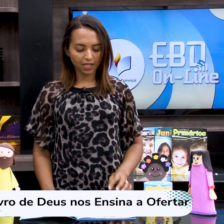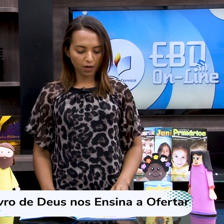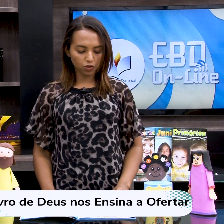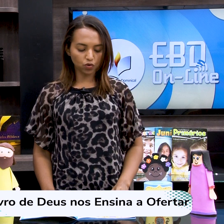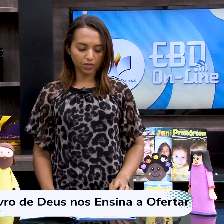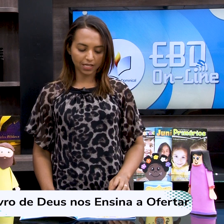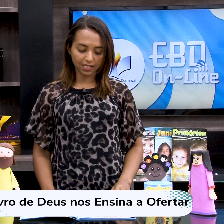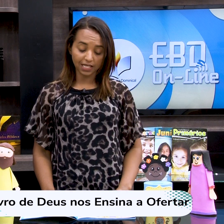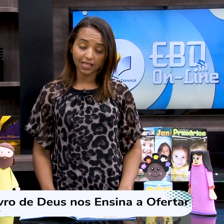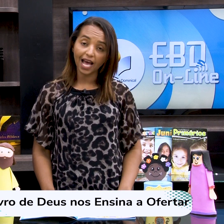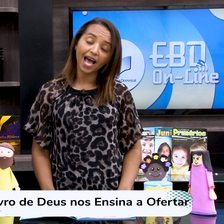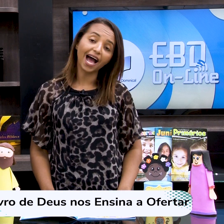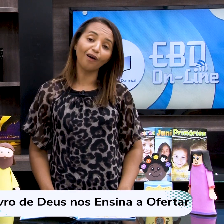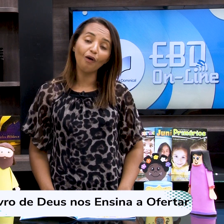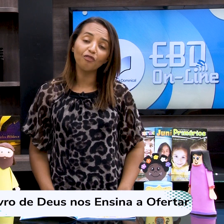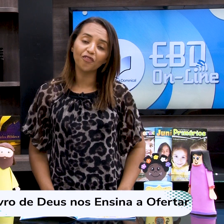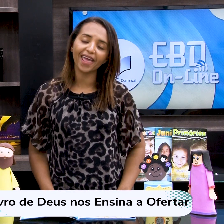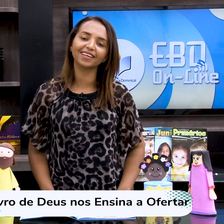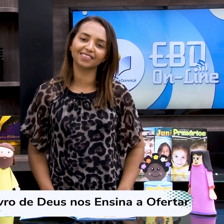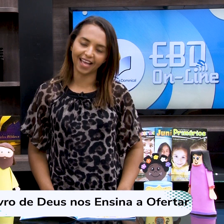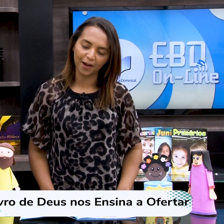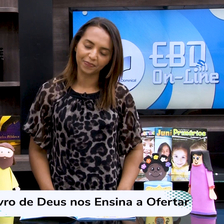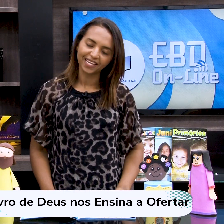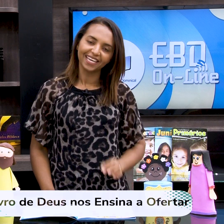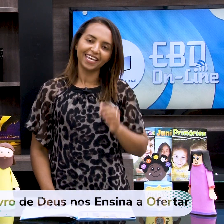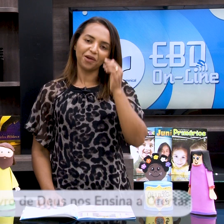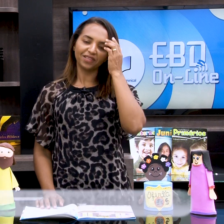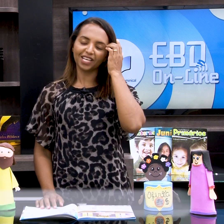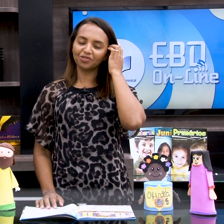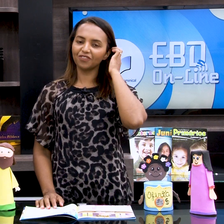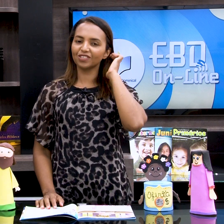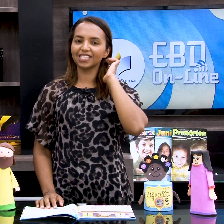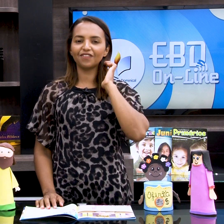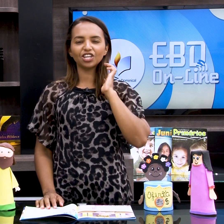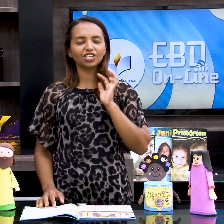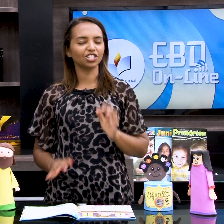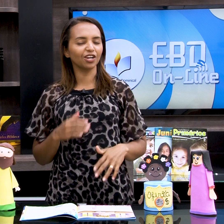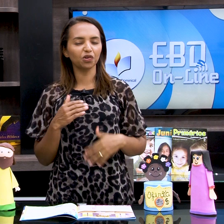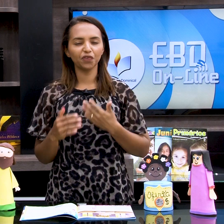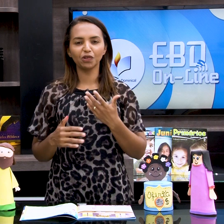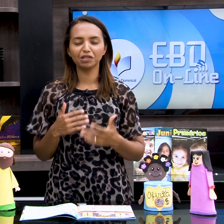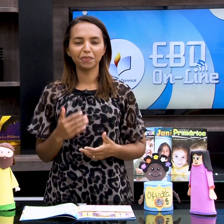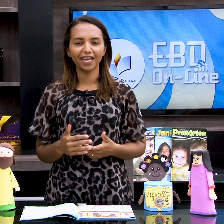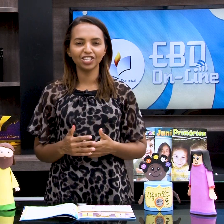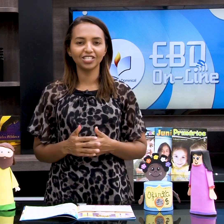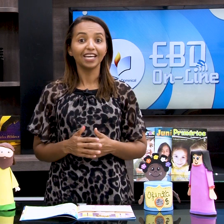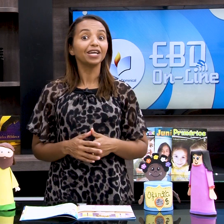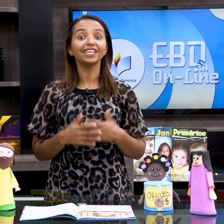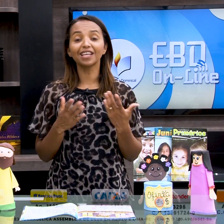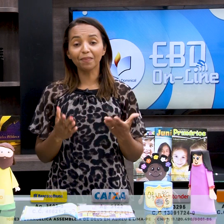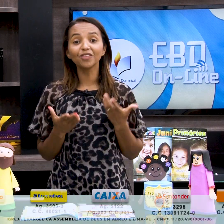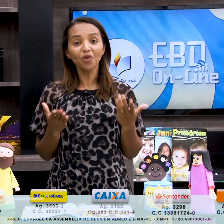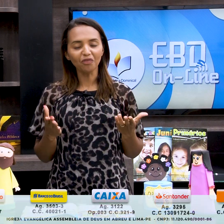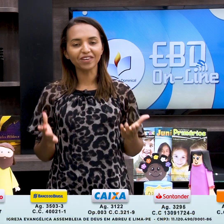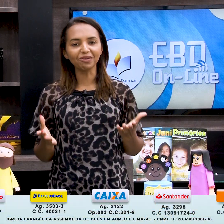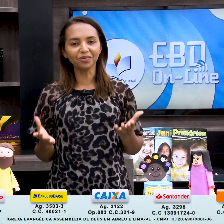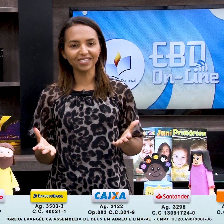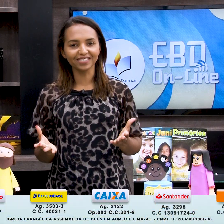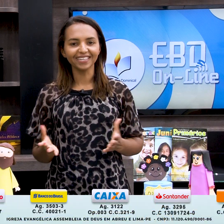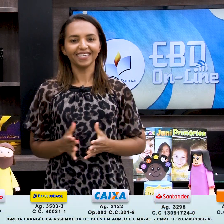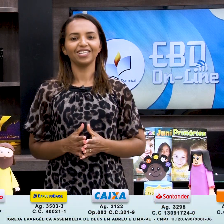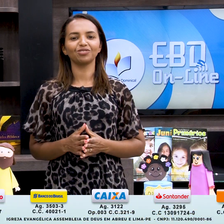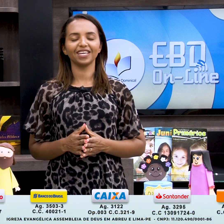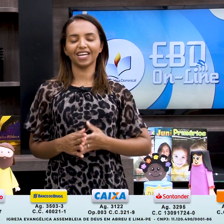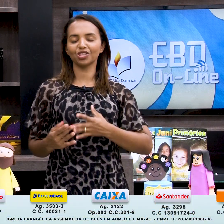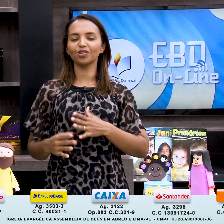livro de Deus nos ensina a ofertar eu entendo que você deve já estar chegando no final do trimestre e também no final do